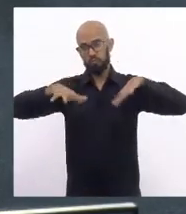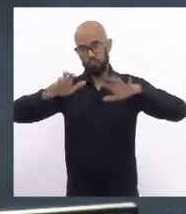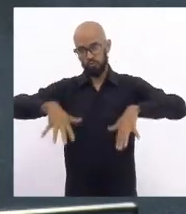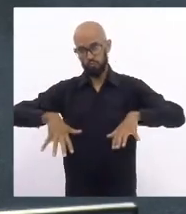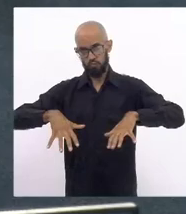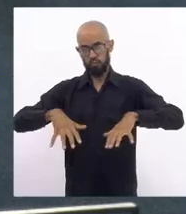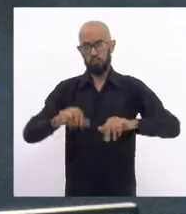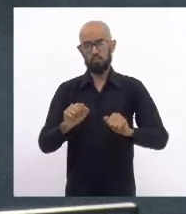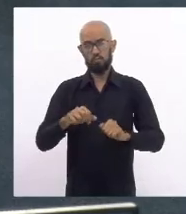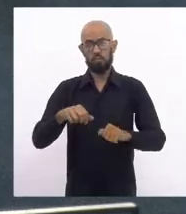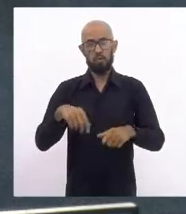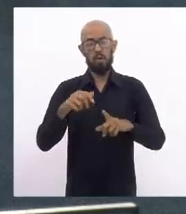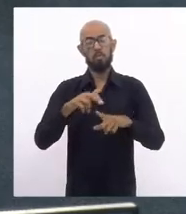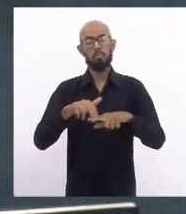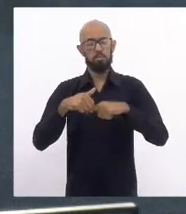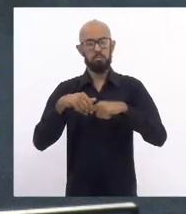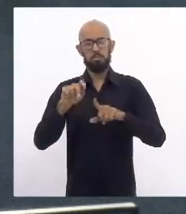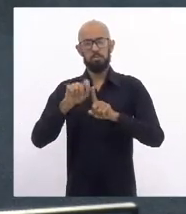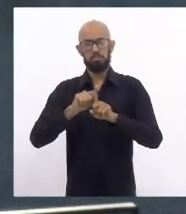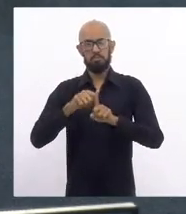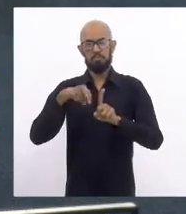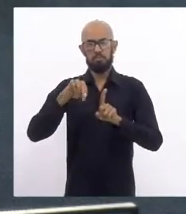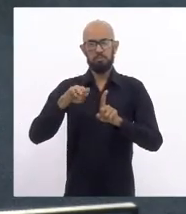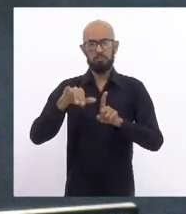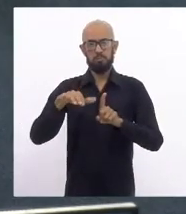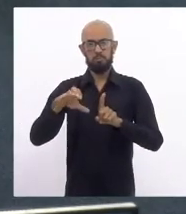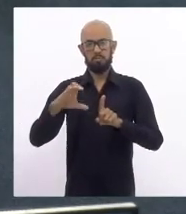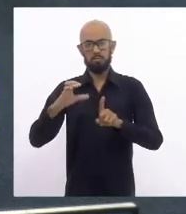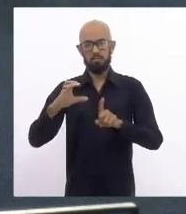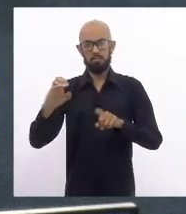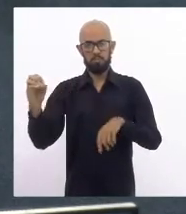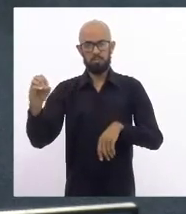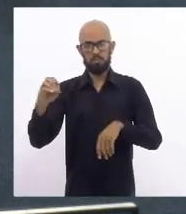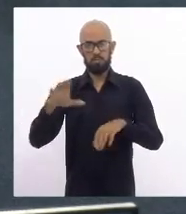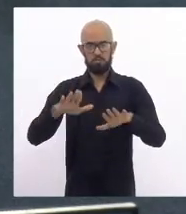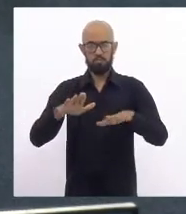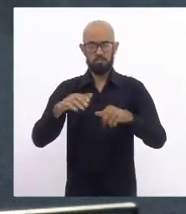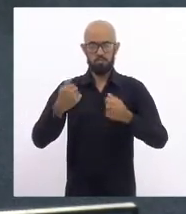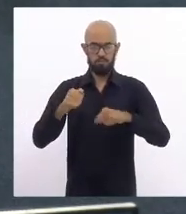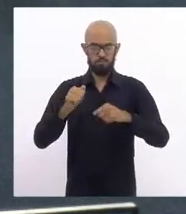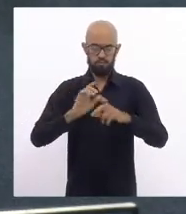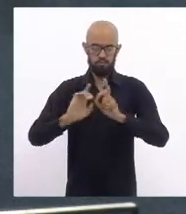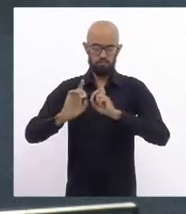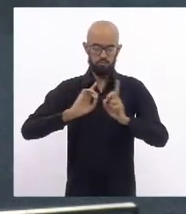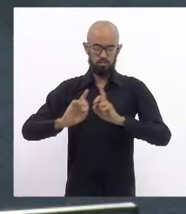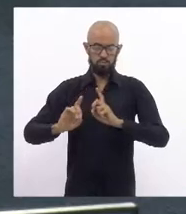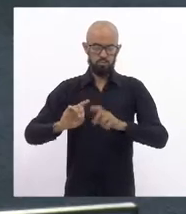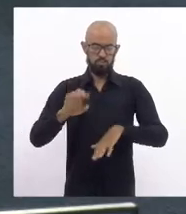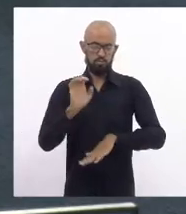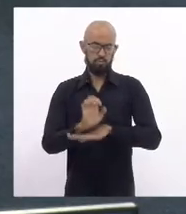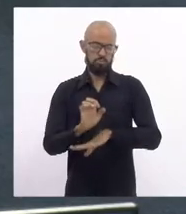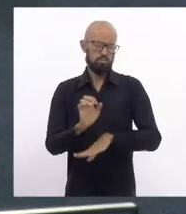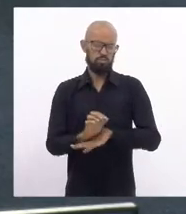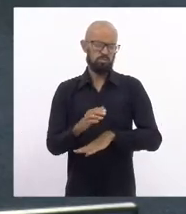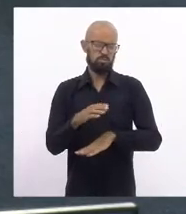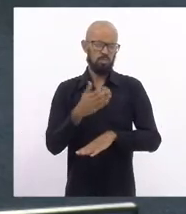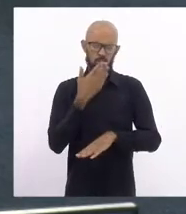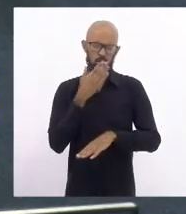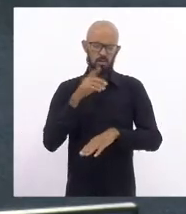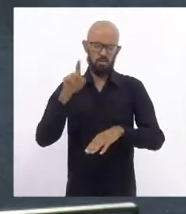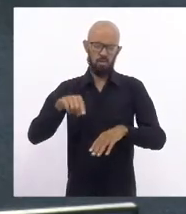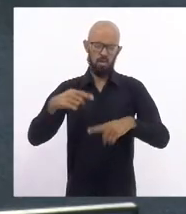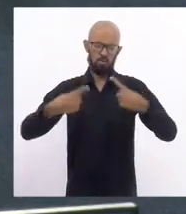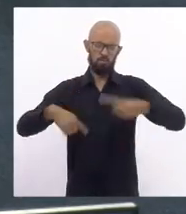é inerente da cidade do Rio de Janeiro, mas precisamos fazer um debate de Estado. Qual é a política de Estado